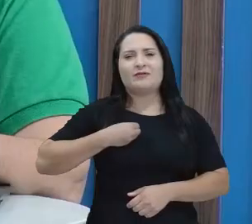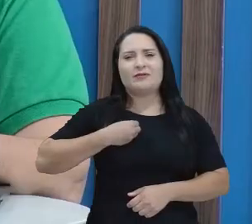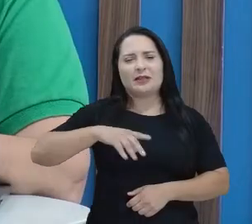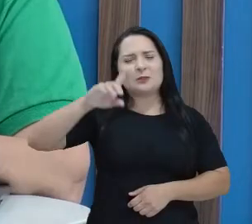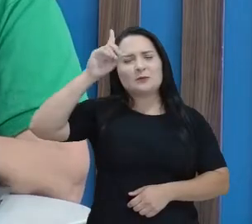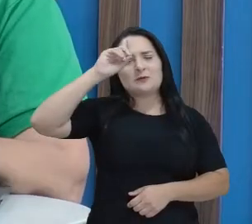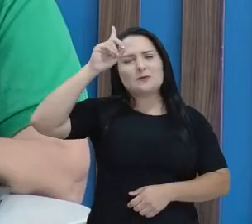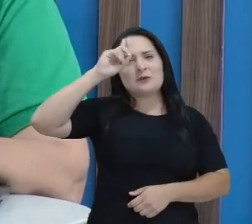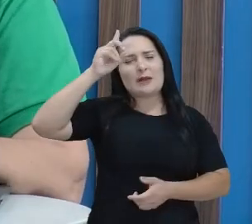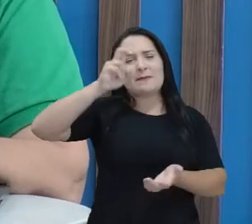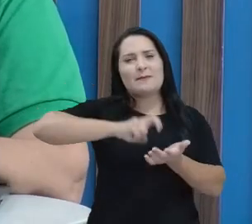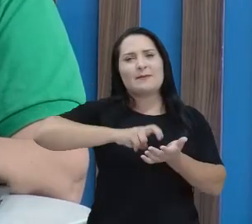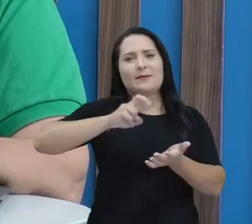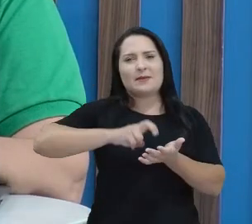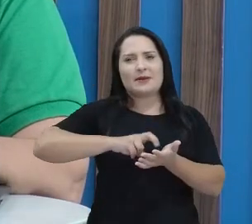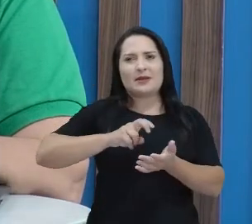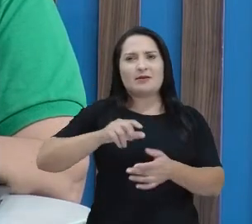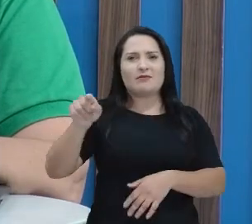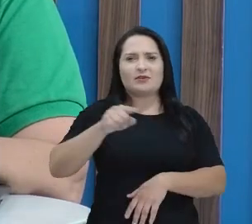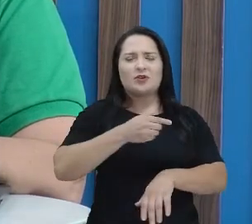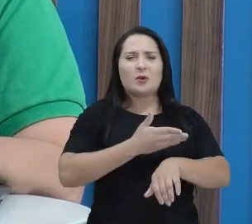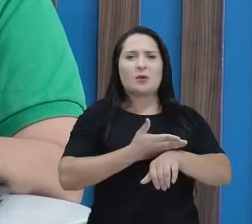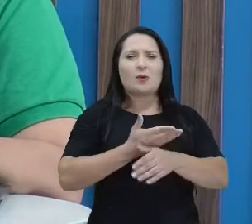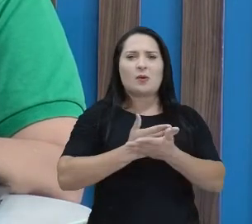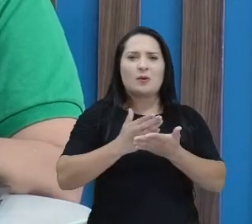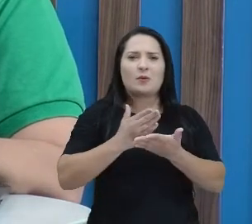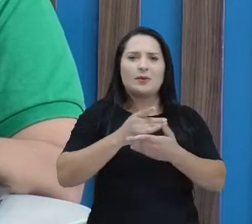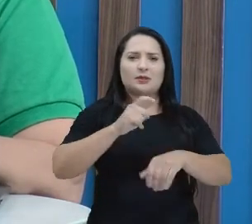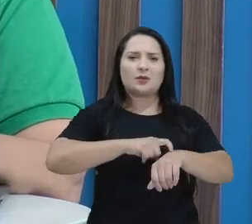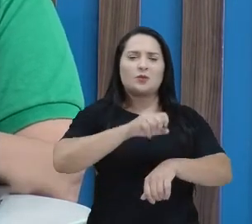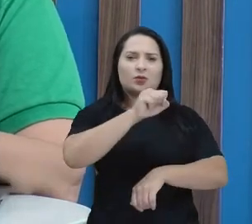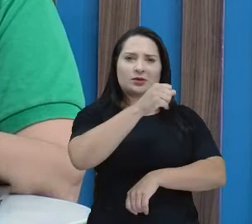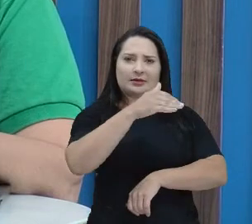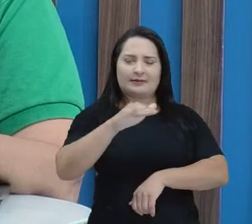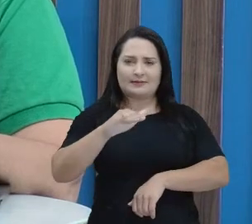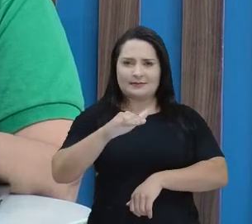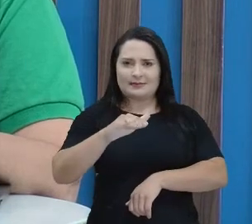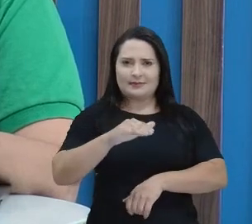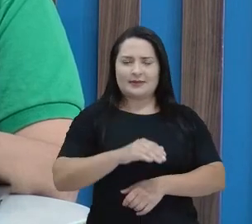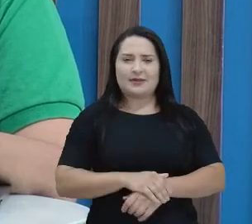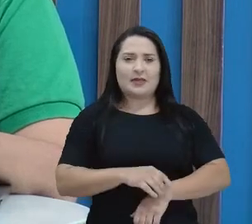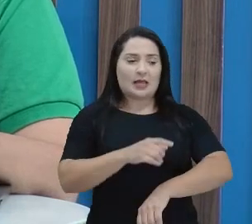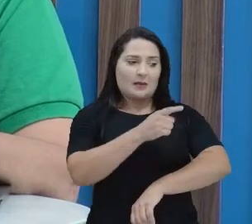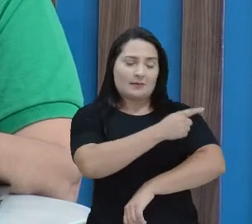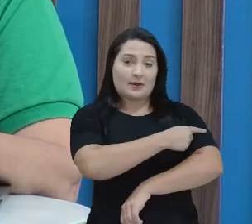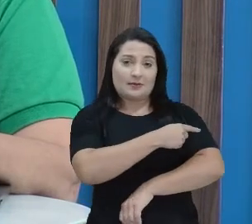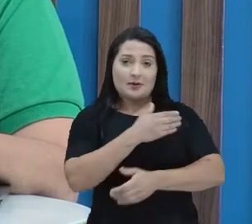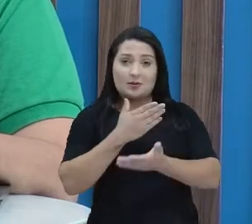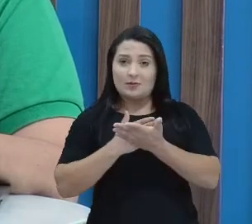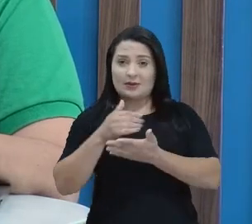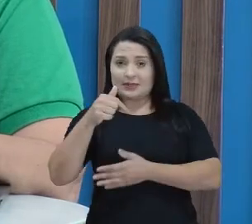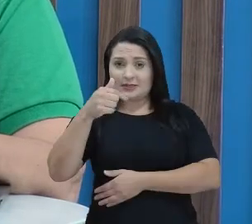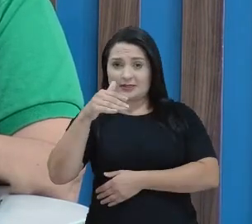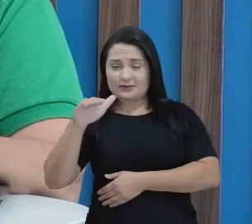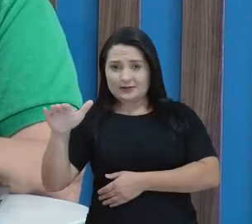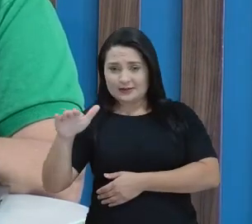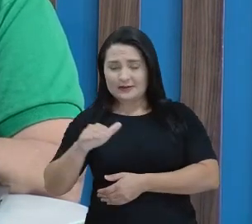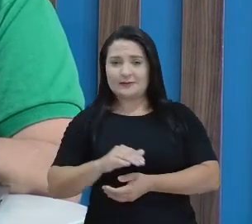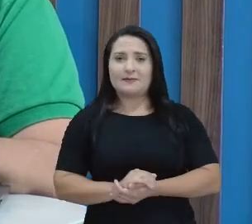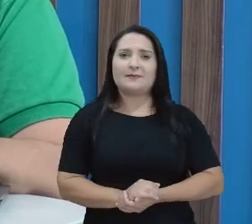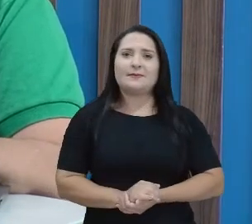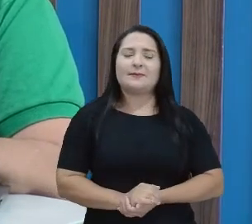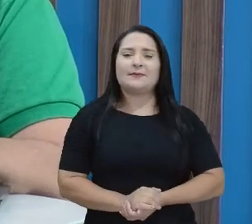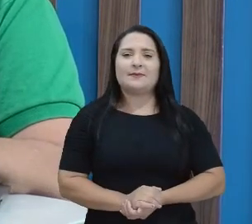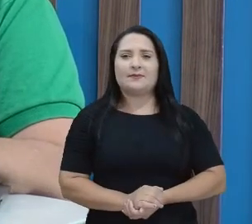as manhãs. Vocês a partir das 8h30, né? O segundo ano. Primeiro a partir das 7h30, não é isso?